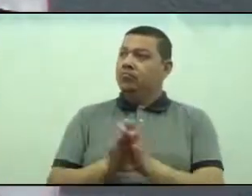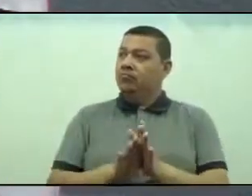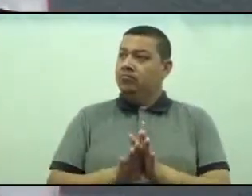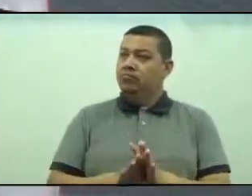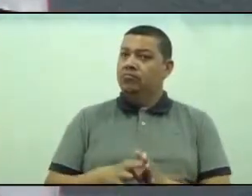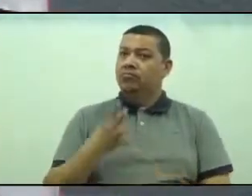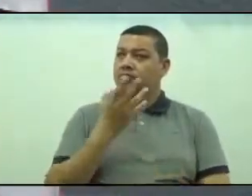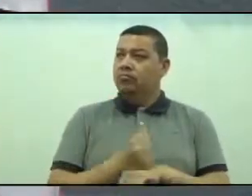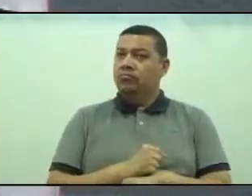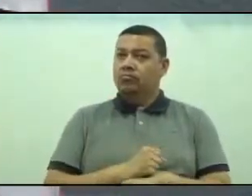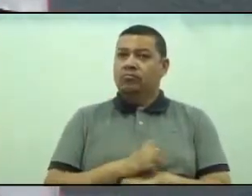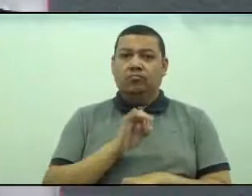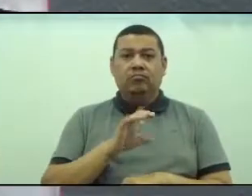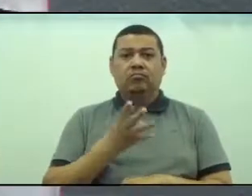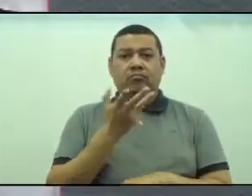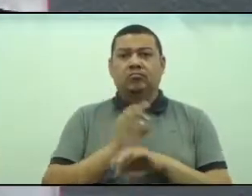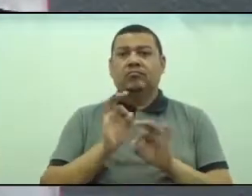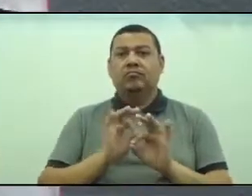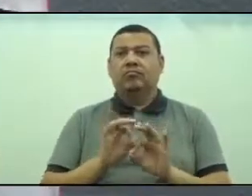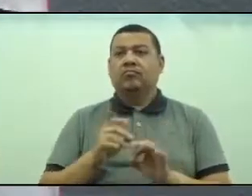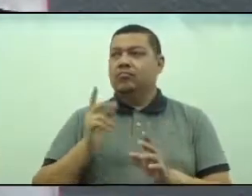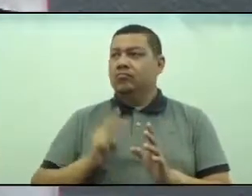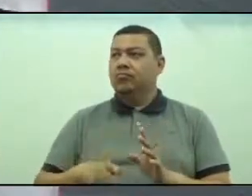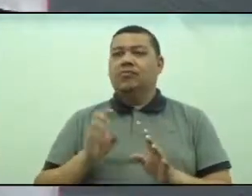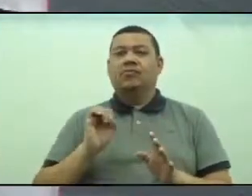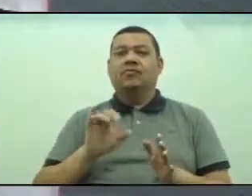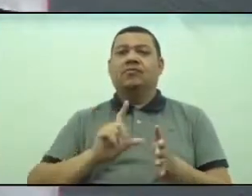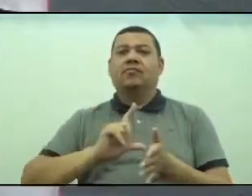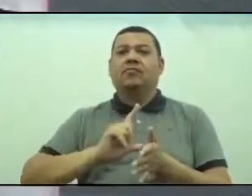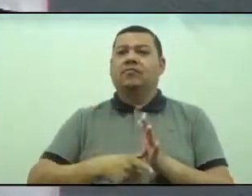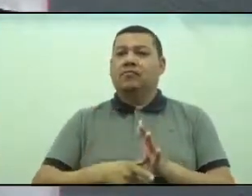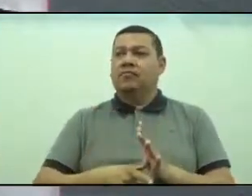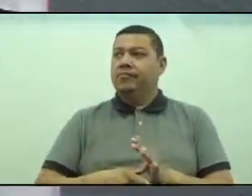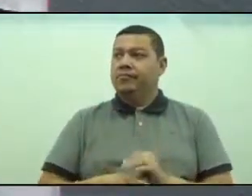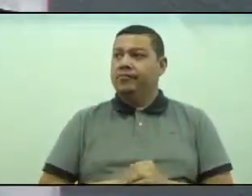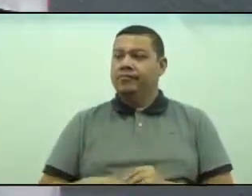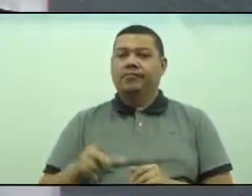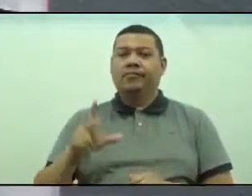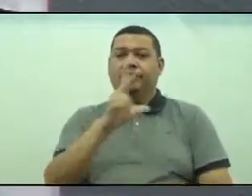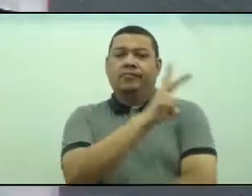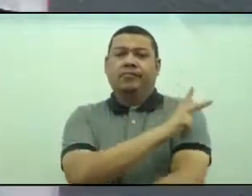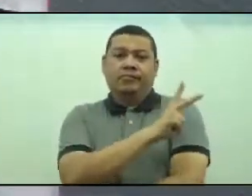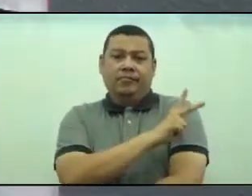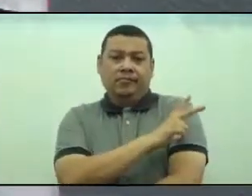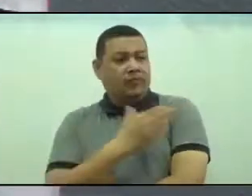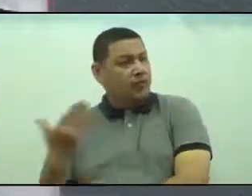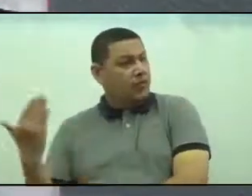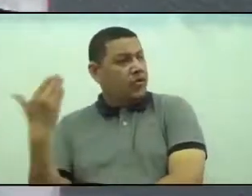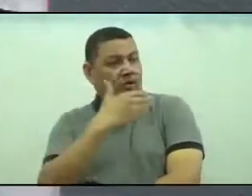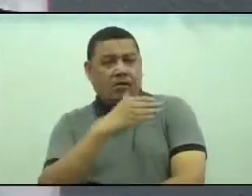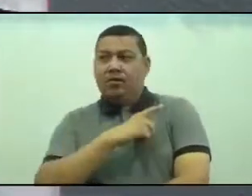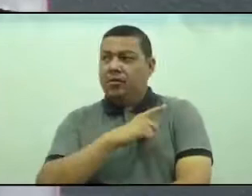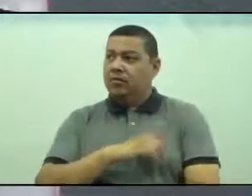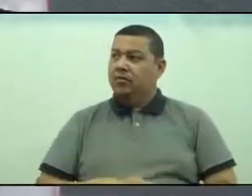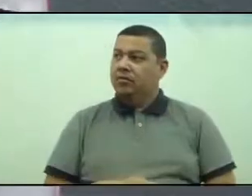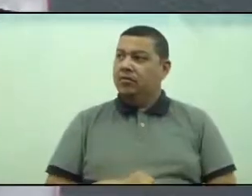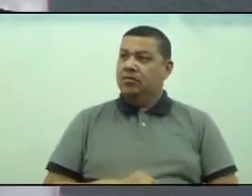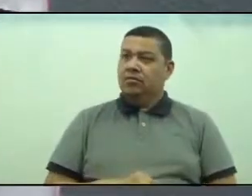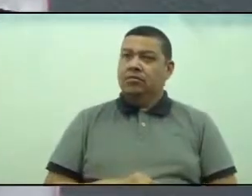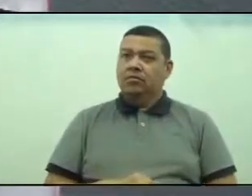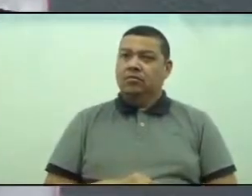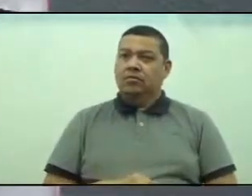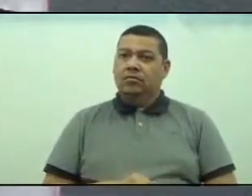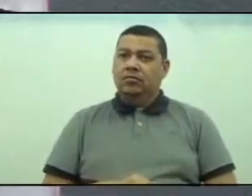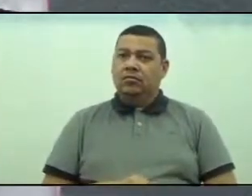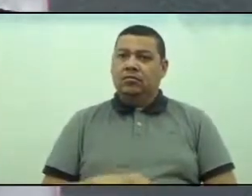não recolher, não pega a mercadoria. Se você atrasar, na hora que vier em Vilhena, chega lá, se tiver alguma coisa atrasada, a sua mercadoria não